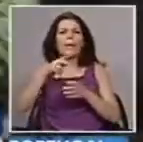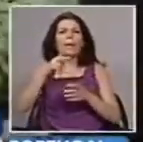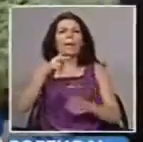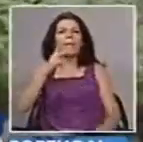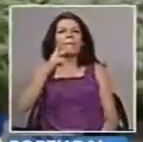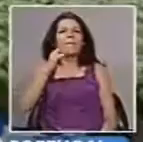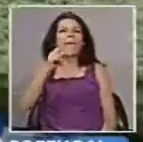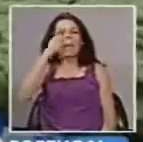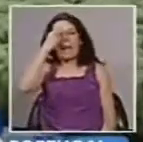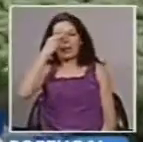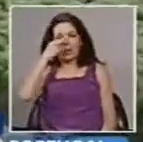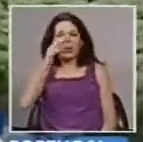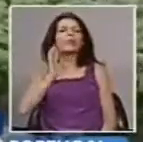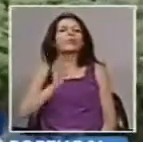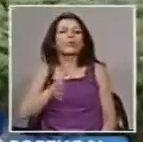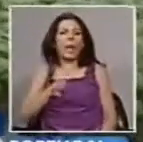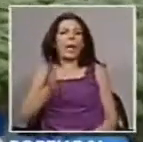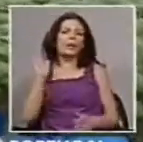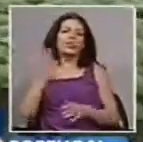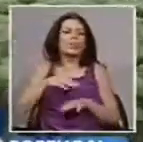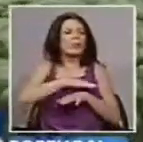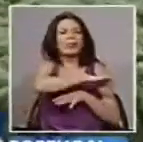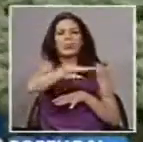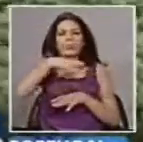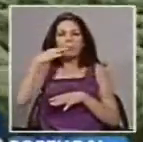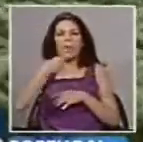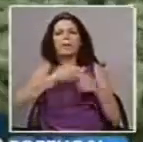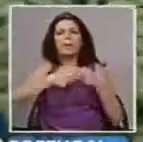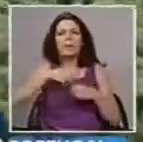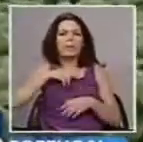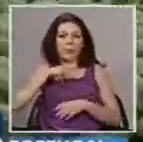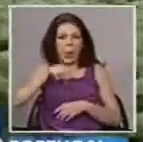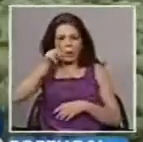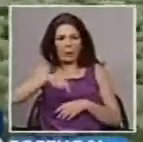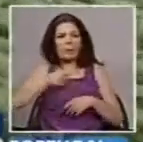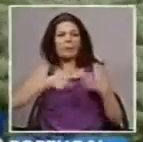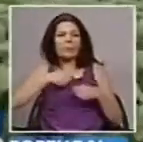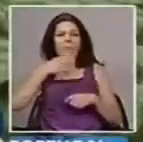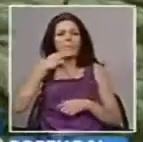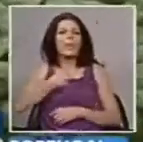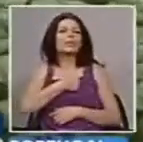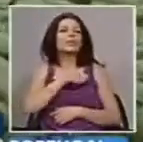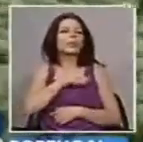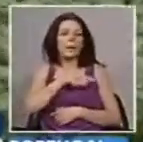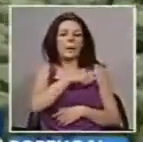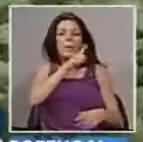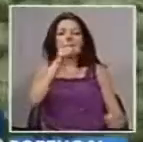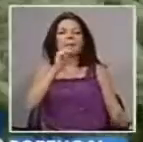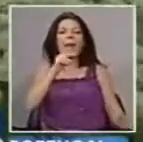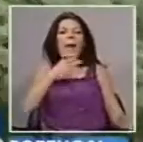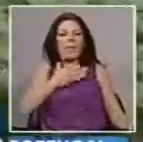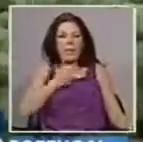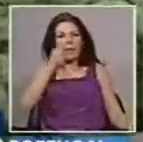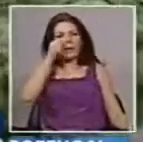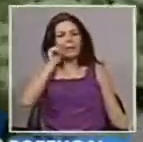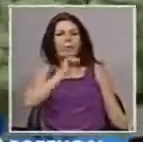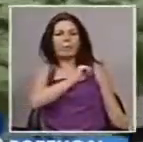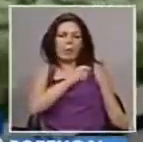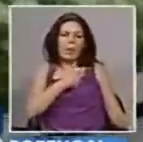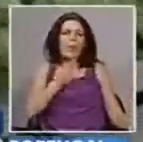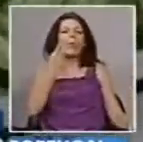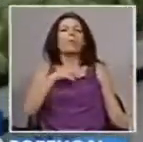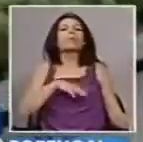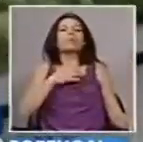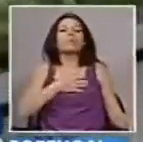Viana do Castelo chegam já a todo o país e também a toda a Espanha. Ziad, esta empresa é de Ziad Barazi,